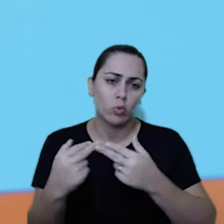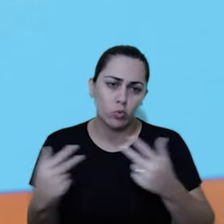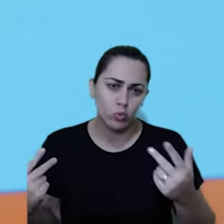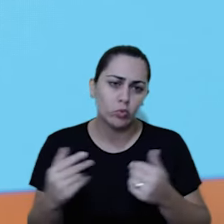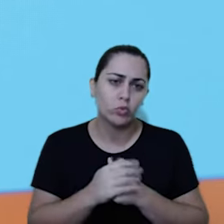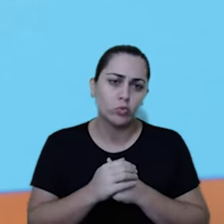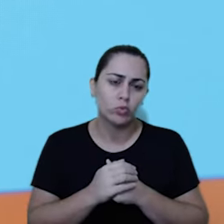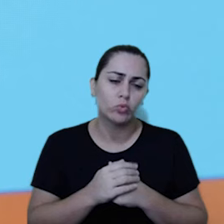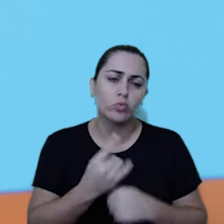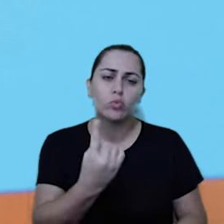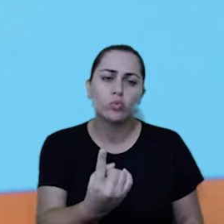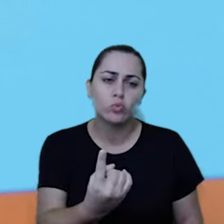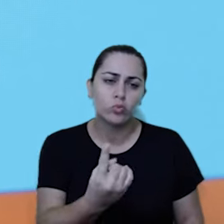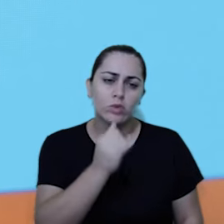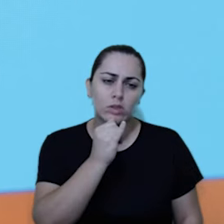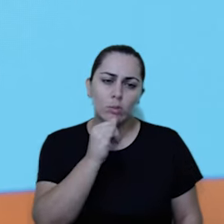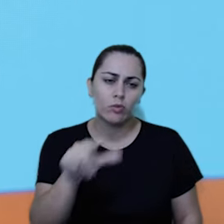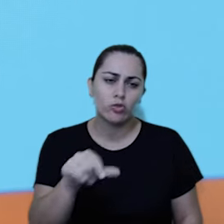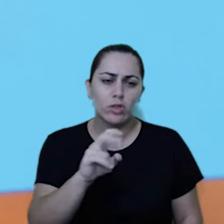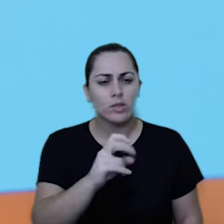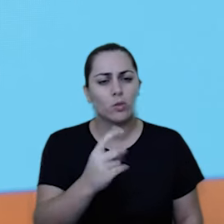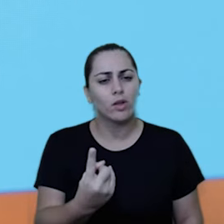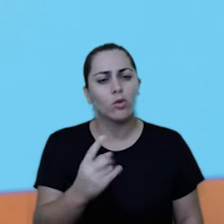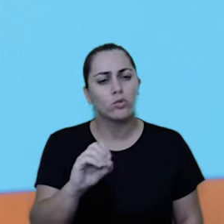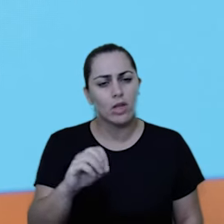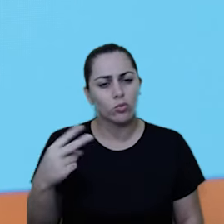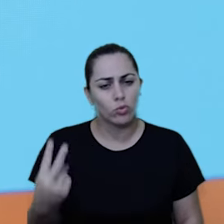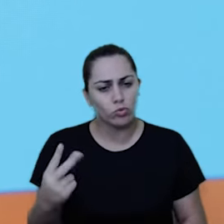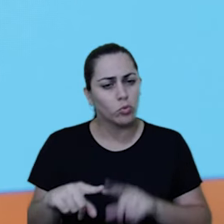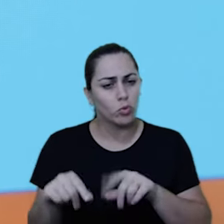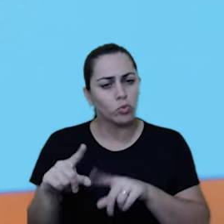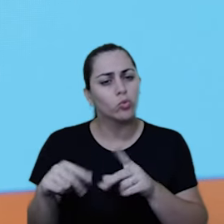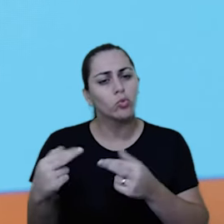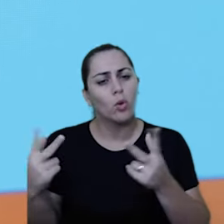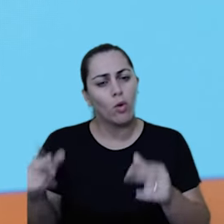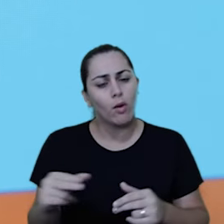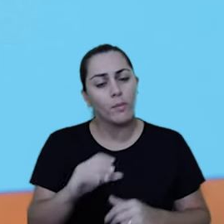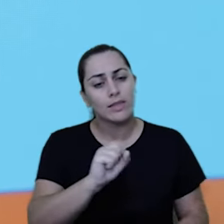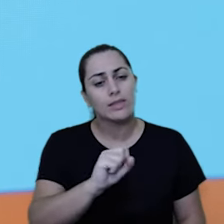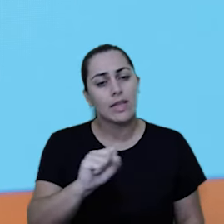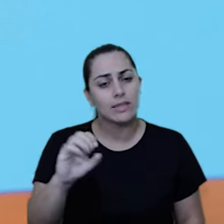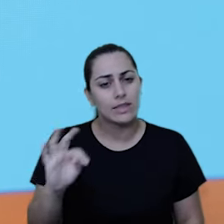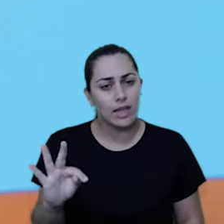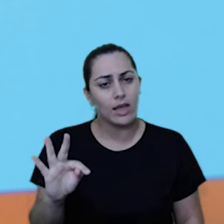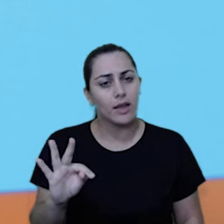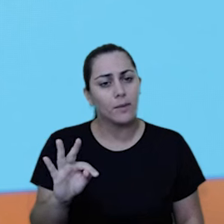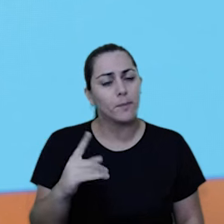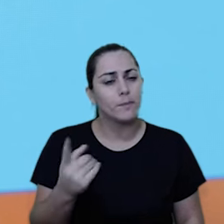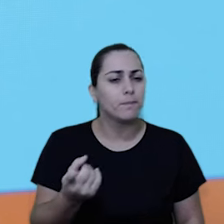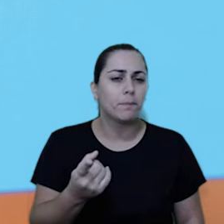evidenciar que eu vou fazer um item selecionando a mesma 5102 para o mesmo produto só que aí acess ST eu coloco a